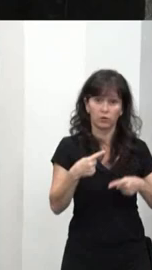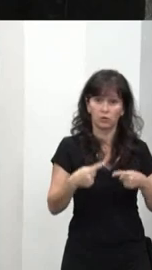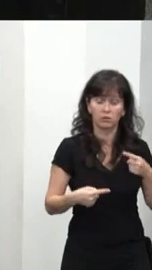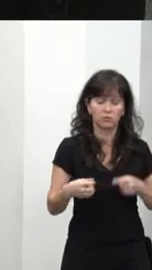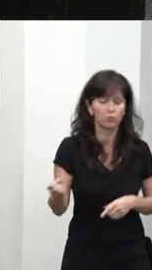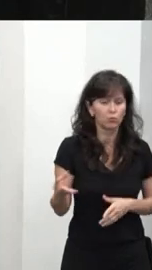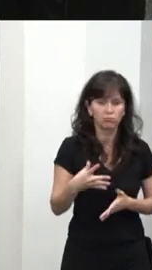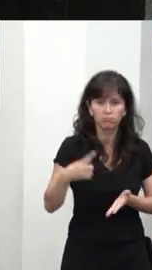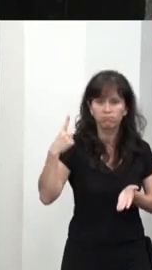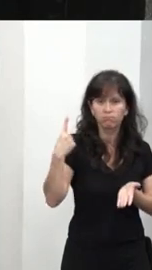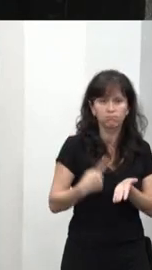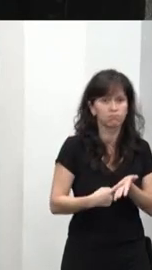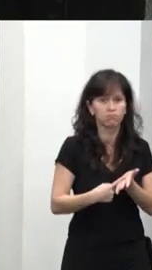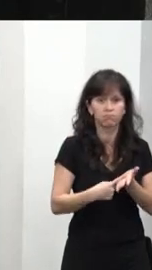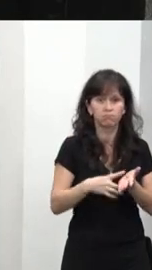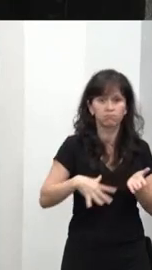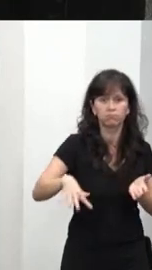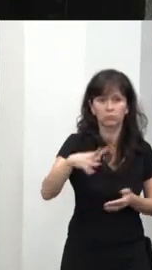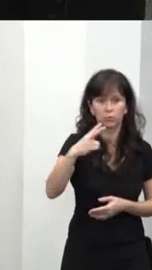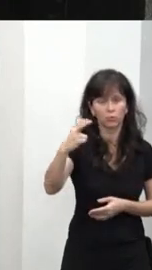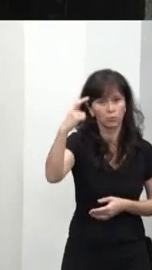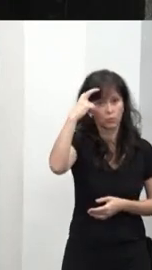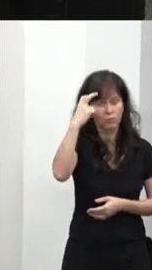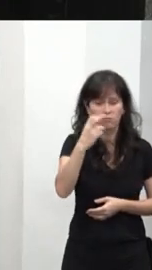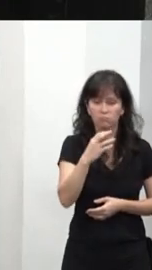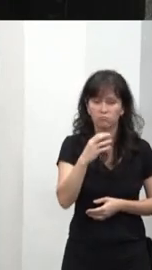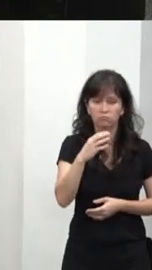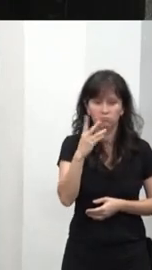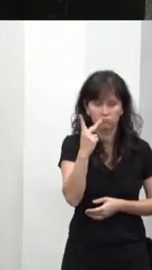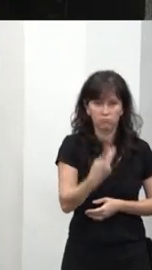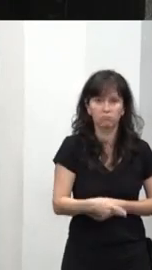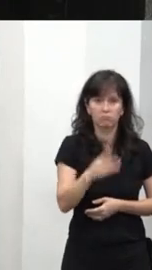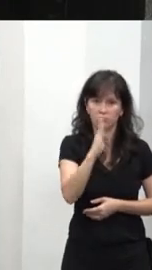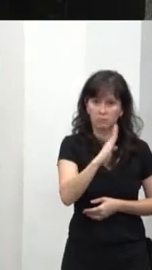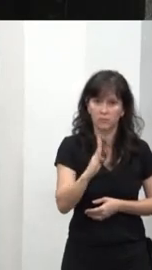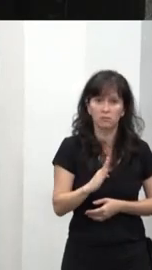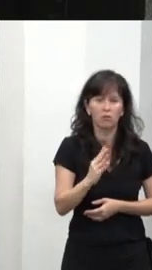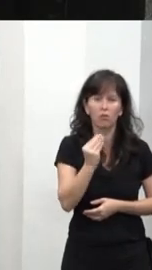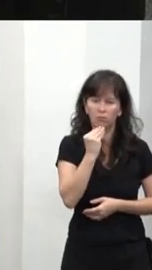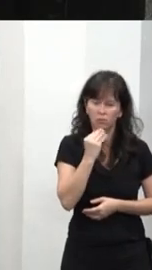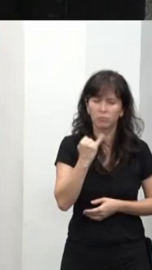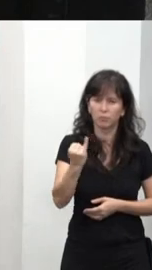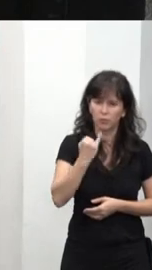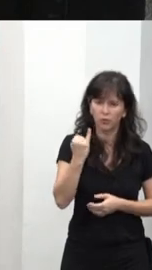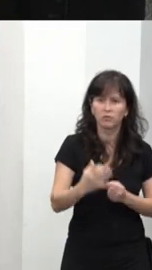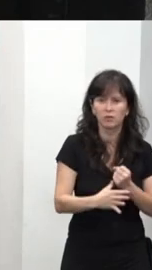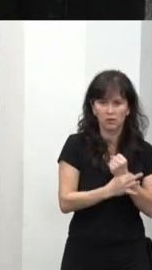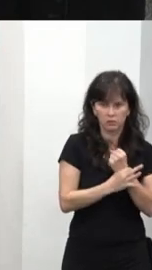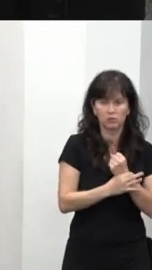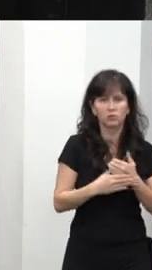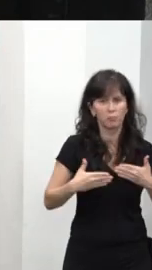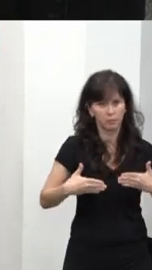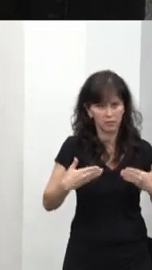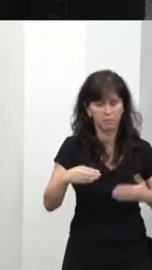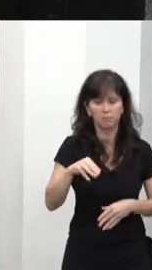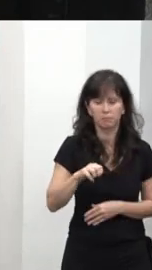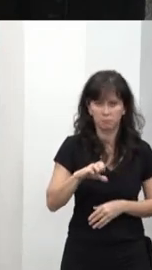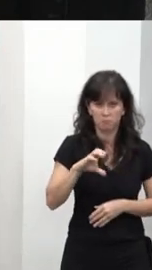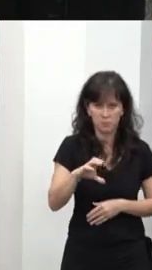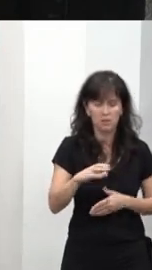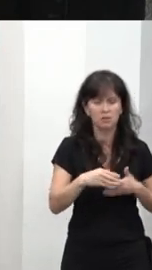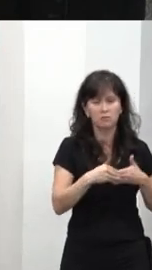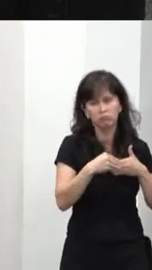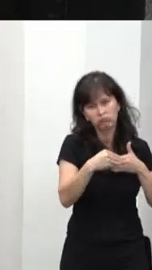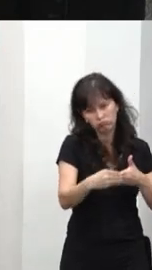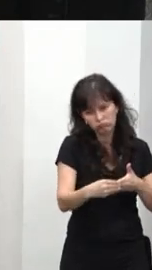cultural no país que é de garantir que é óbvio que é importante que o ministério né conduz alguns processos de